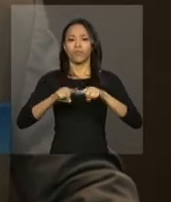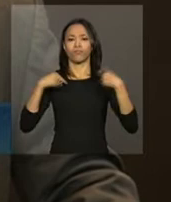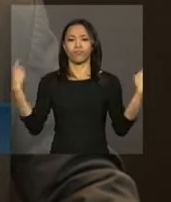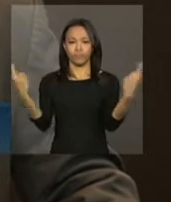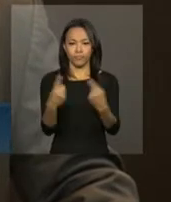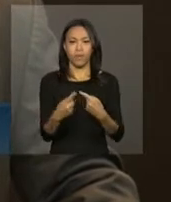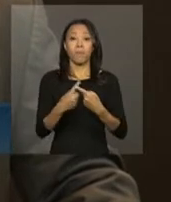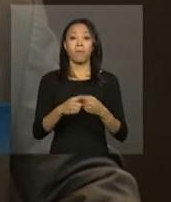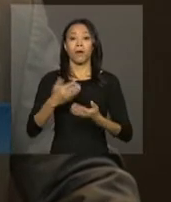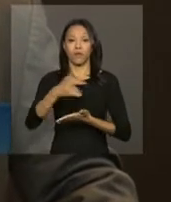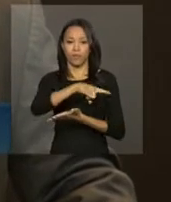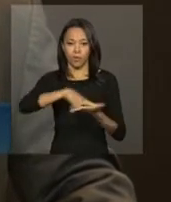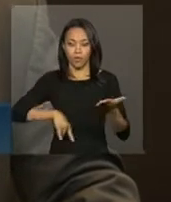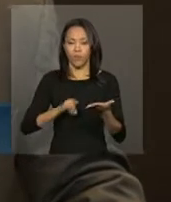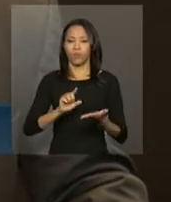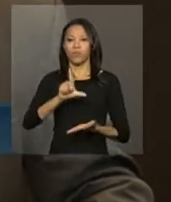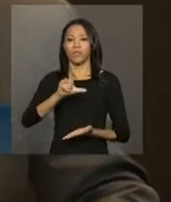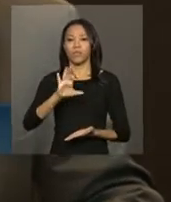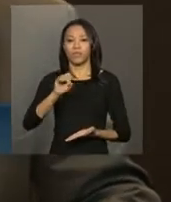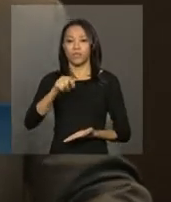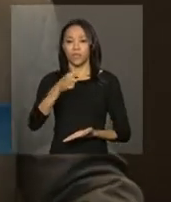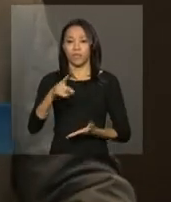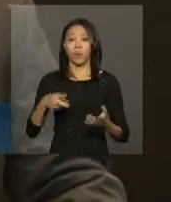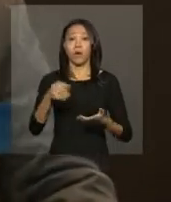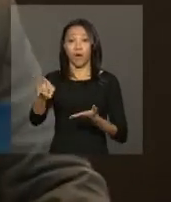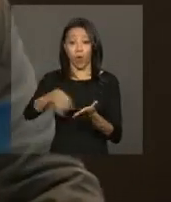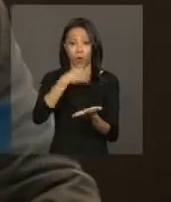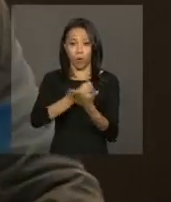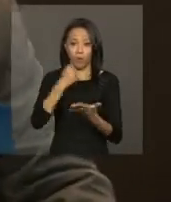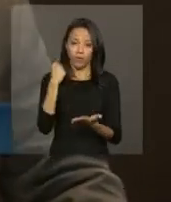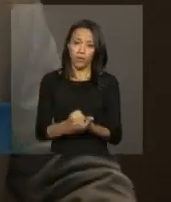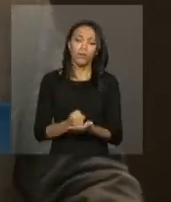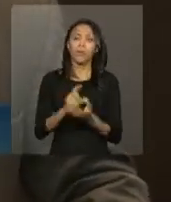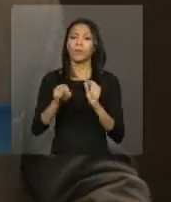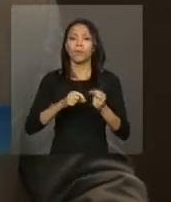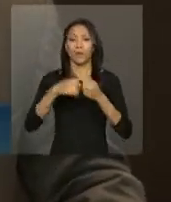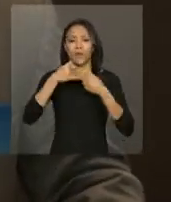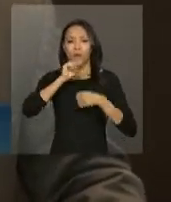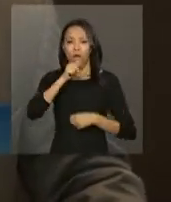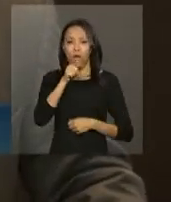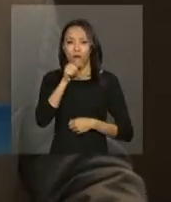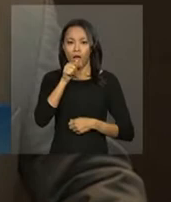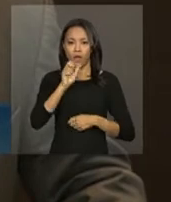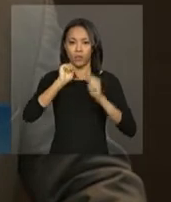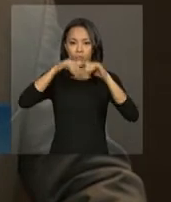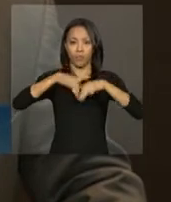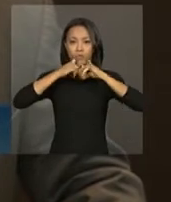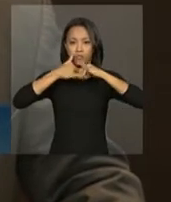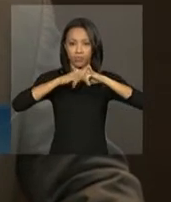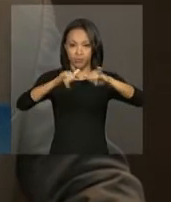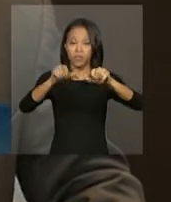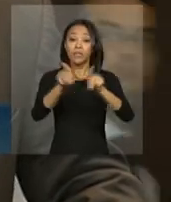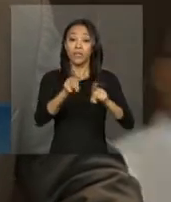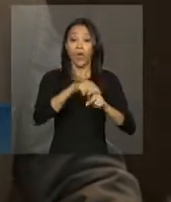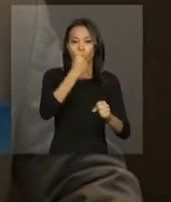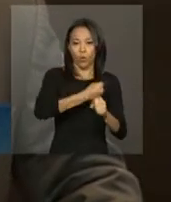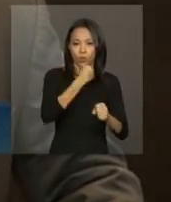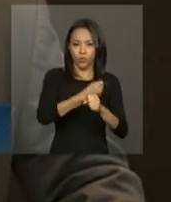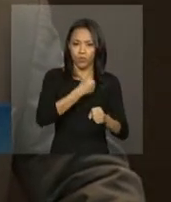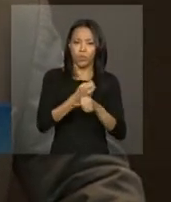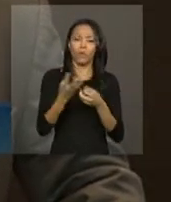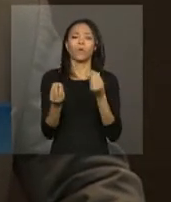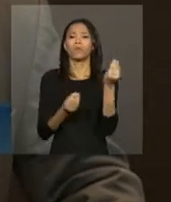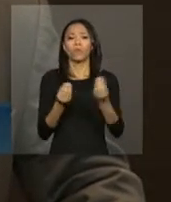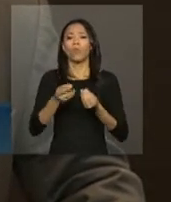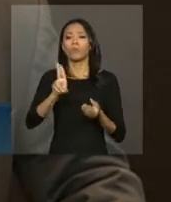para a licitação para a contratação de serviço público de transmissão de energia elétrica incluindo a construção operação